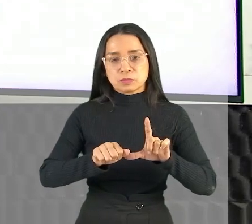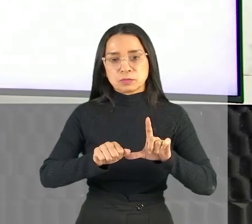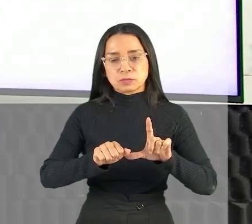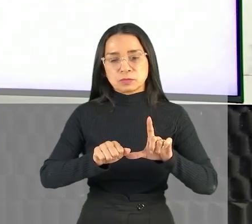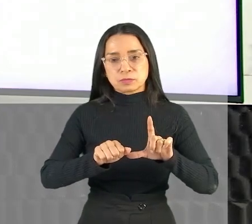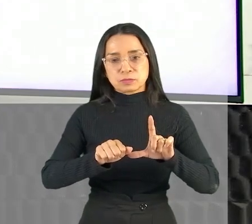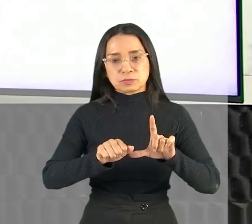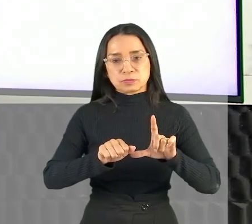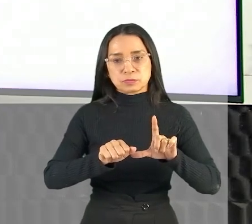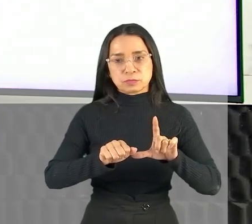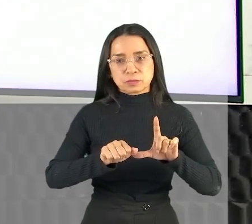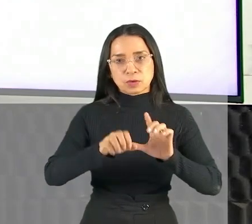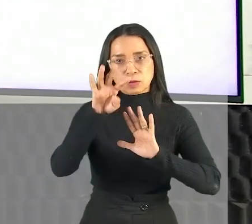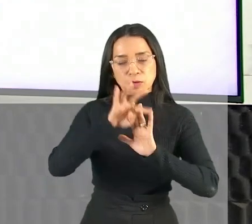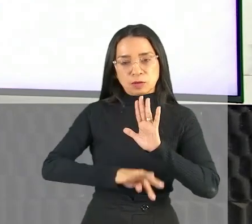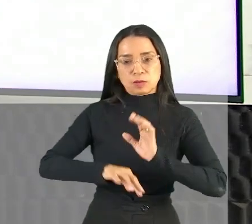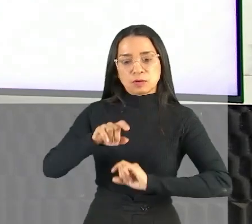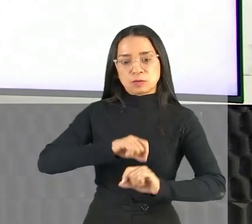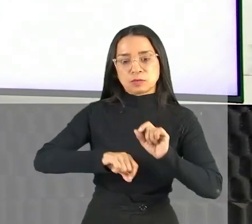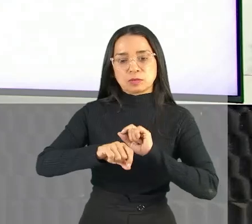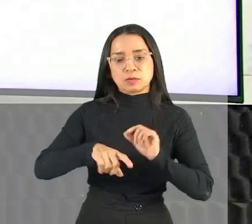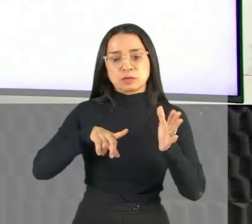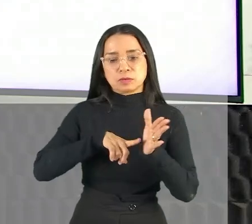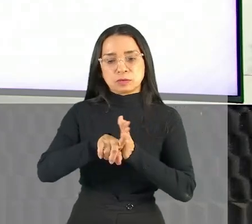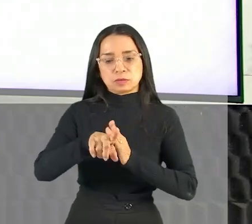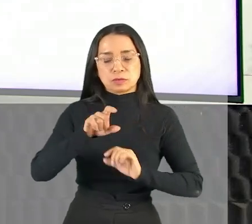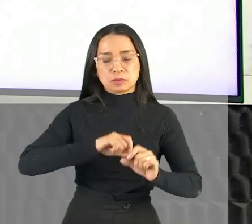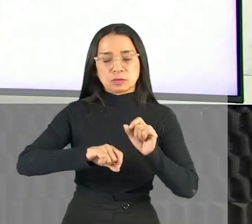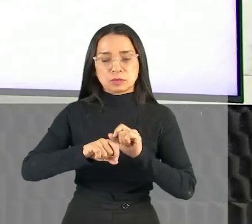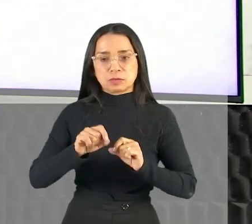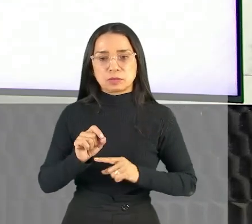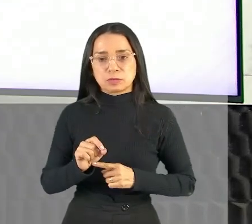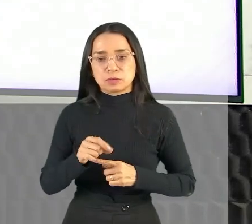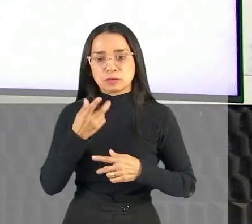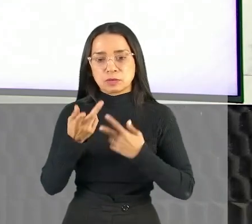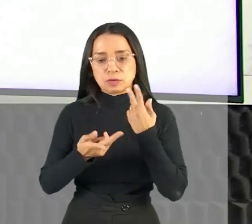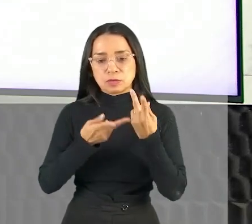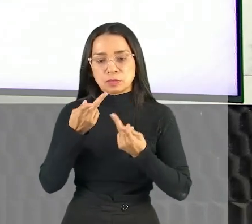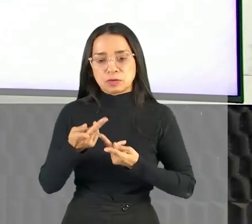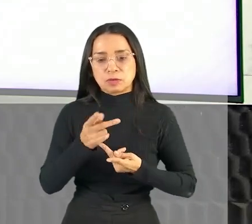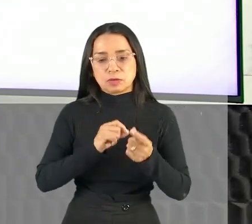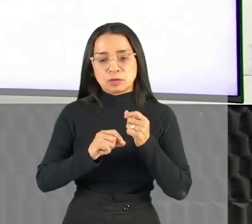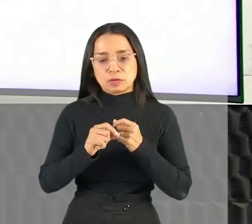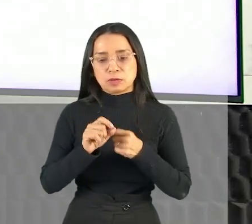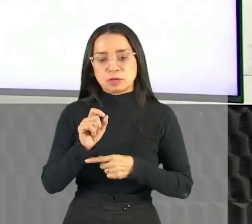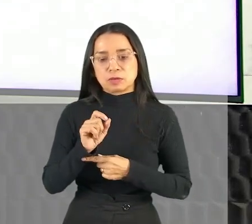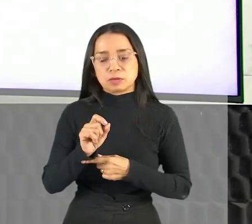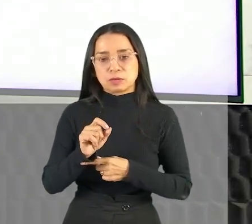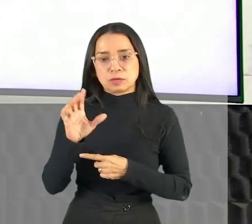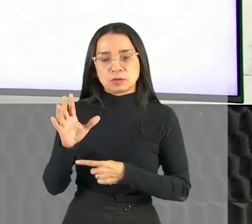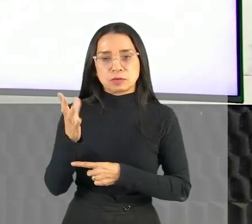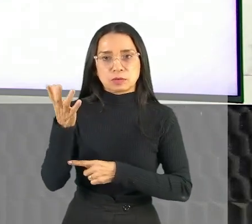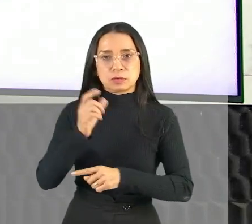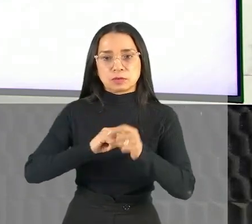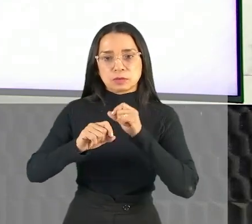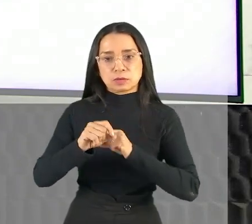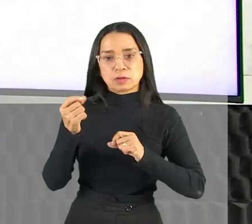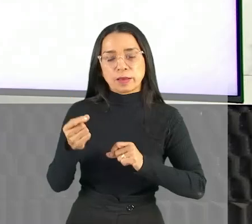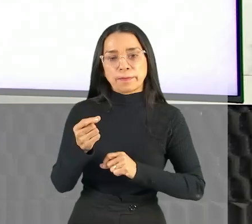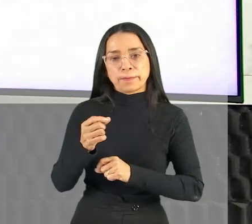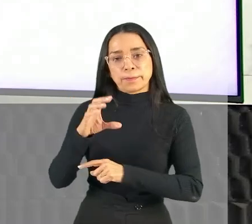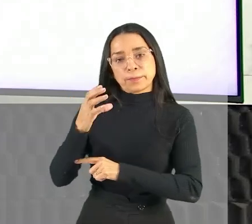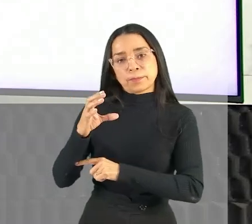o próprio texto, né, da questão que vem falando assim, em que situação o